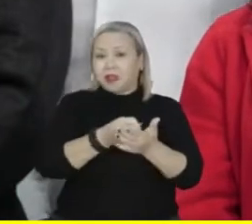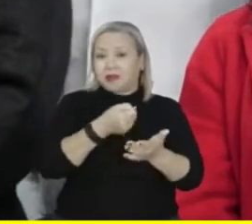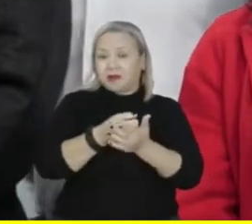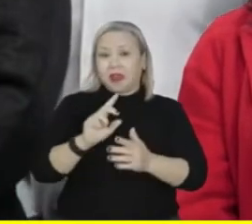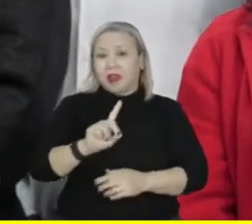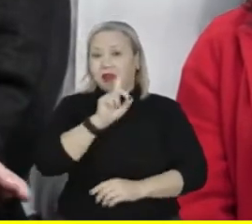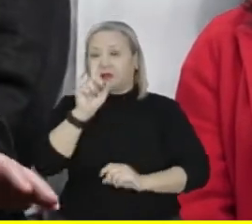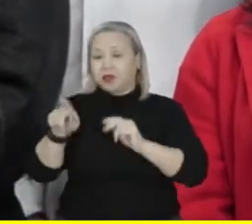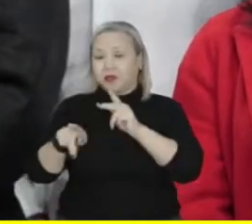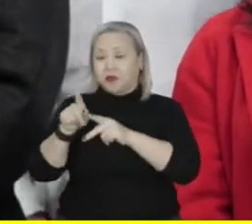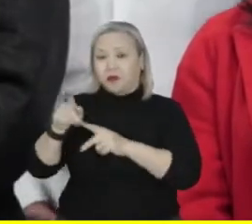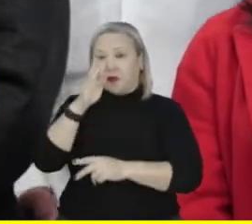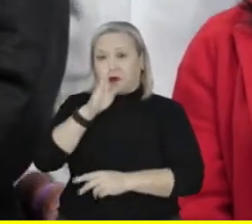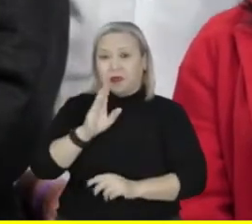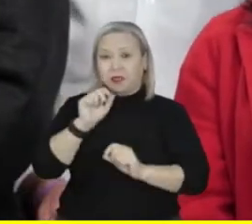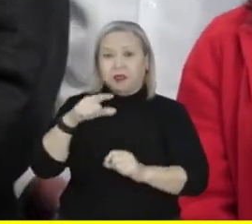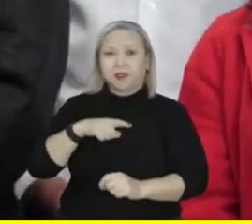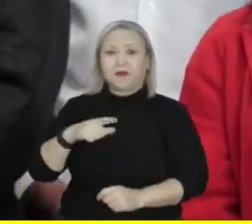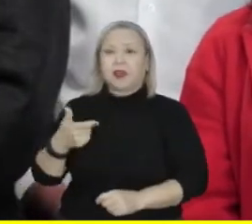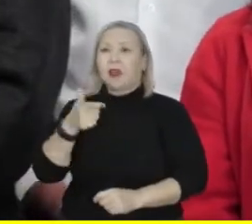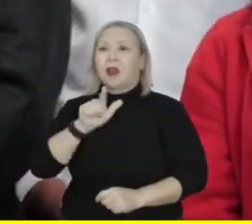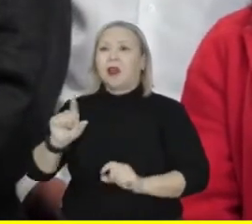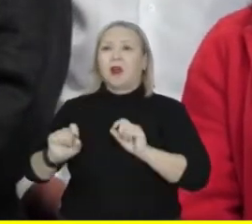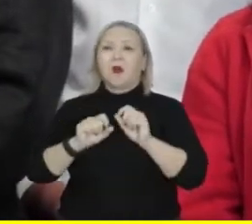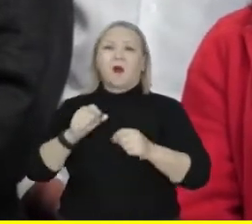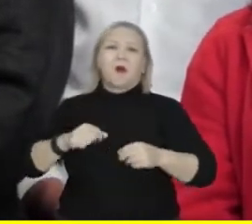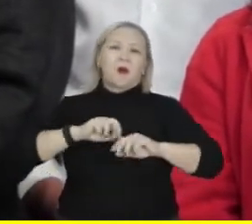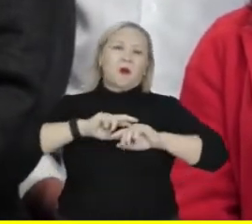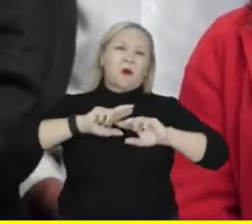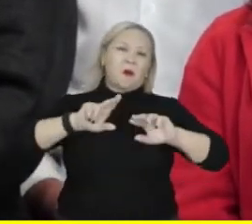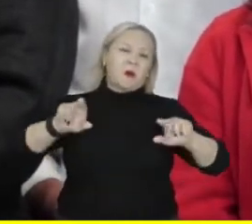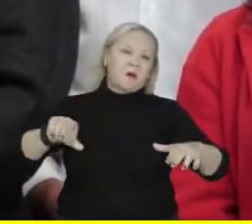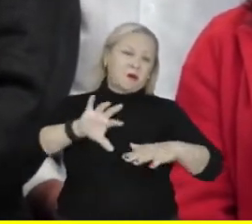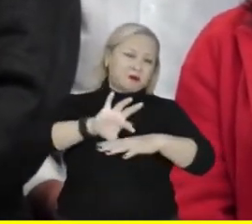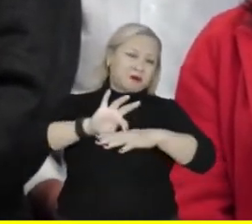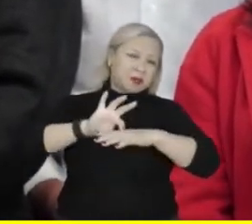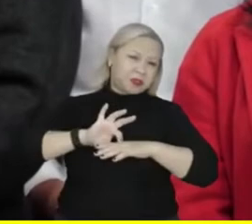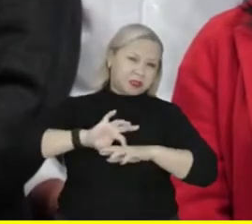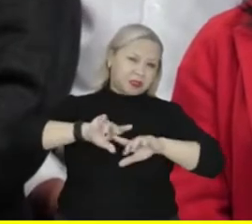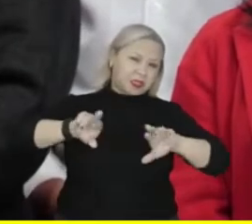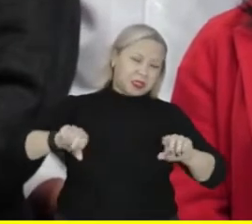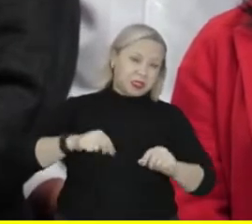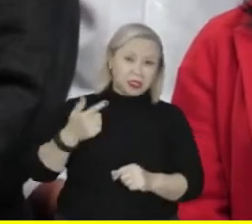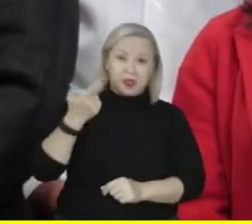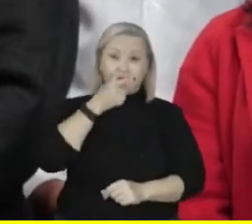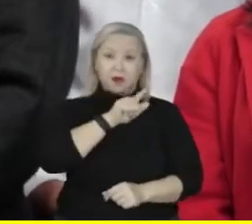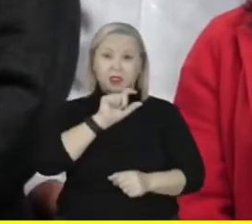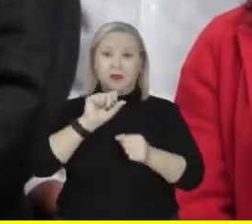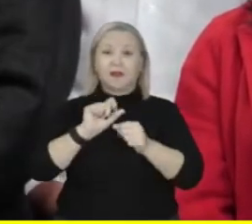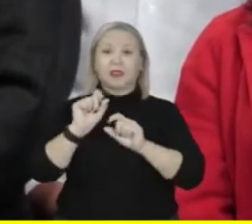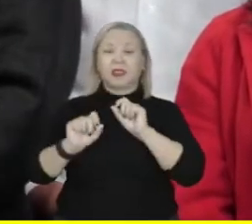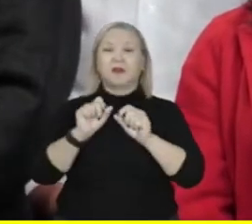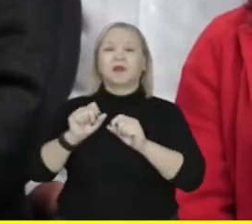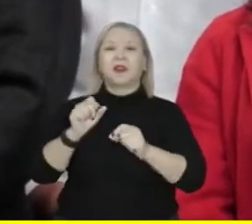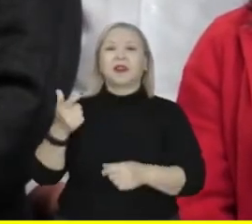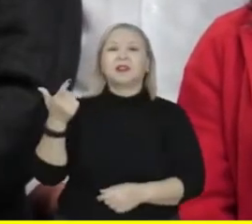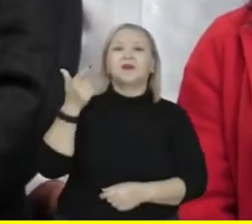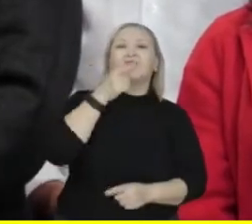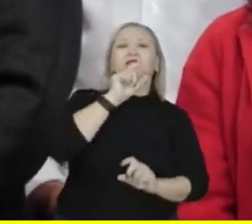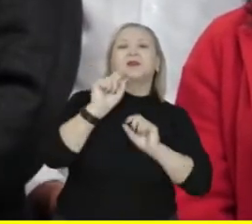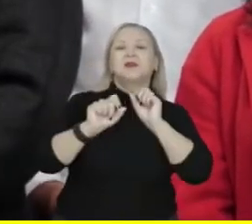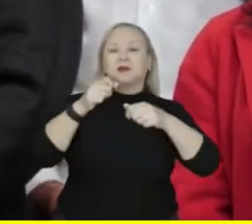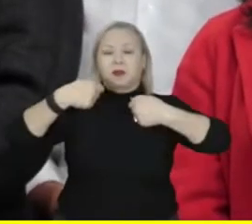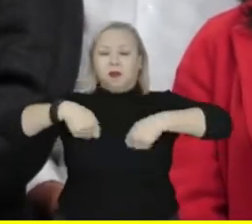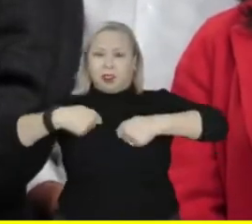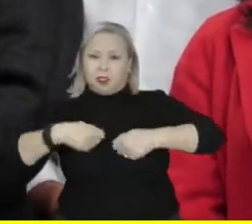povo brasileiro tiver outra centenas de centena de lideranças que consiga fazer com que eles Conquista aquele que eles precisam para melhorar